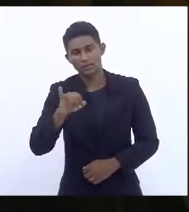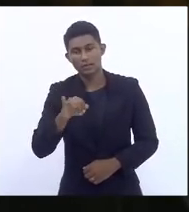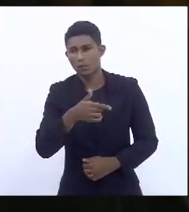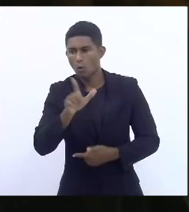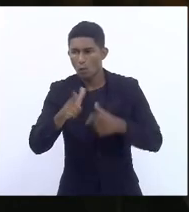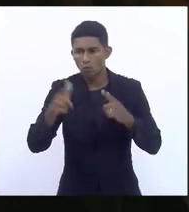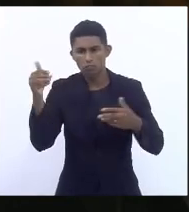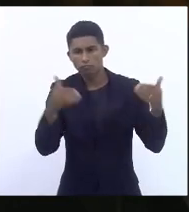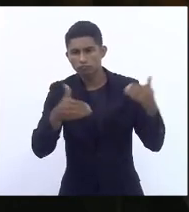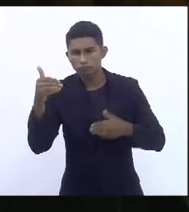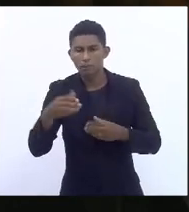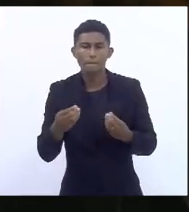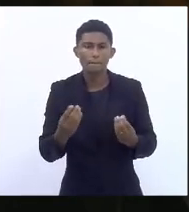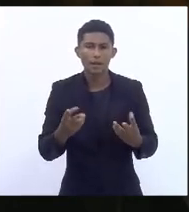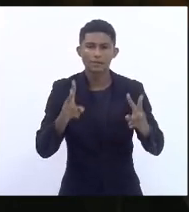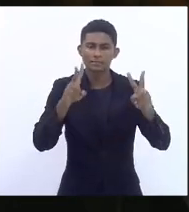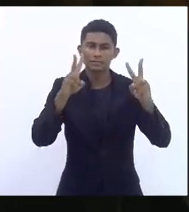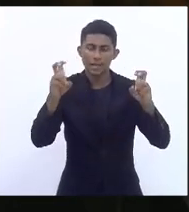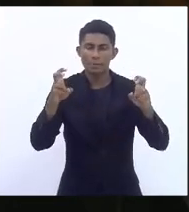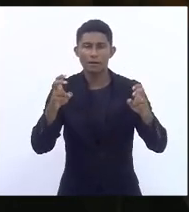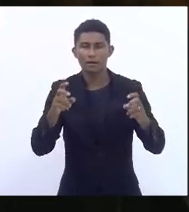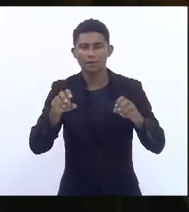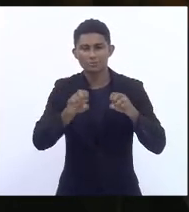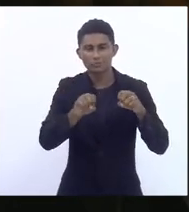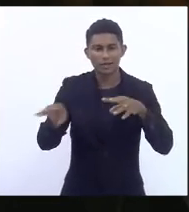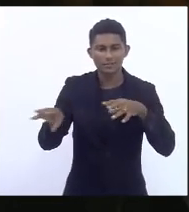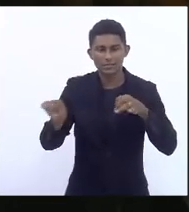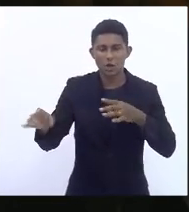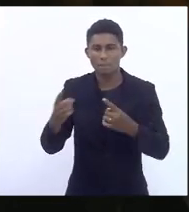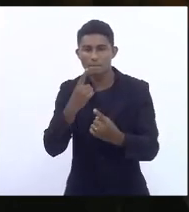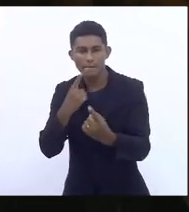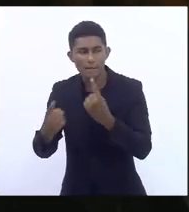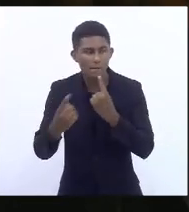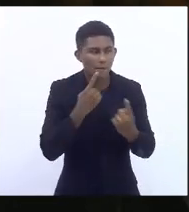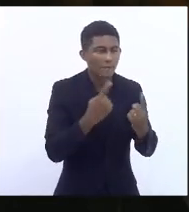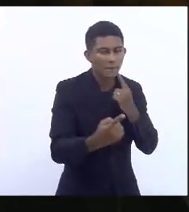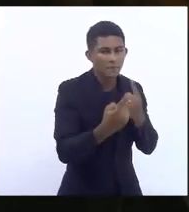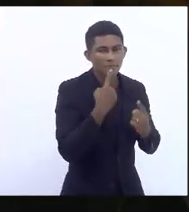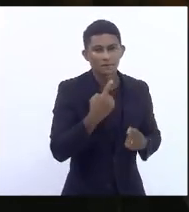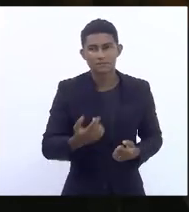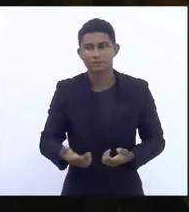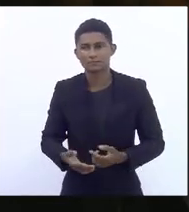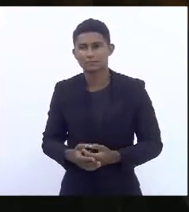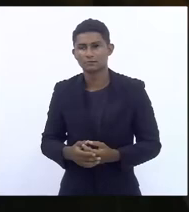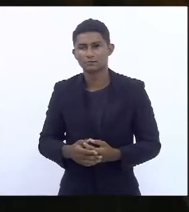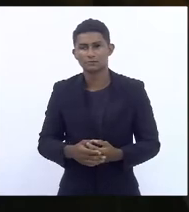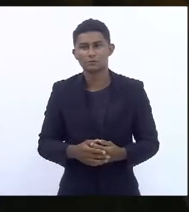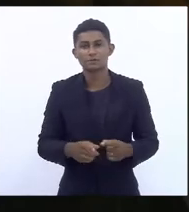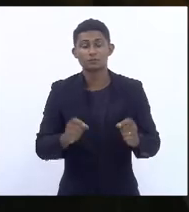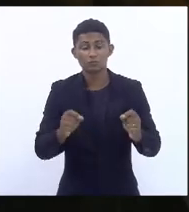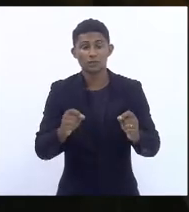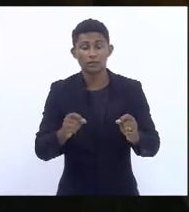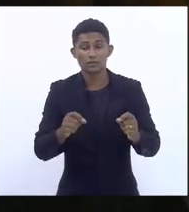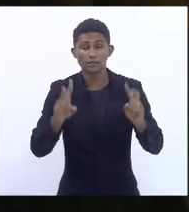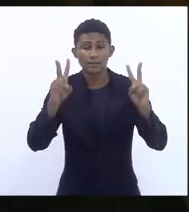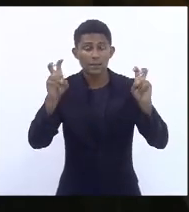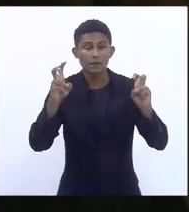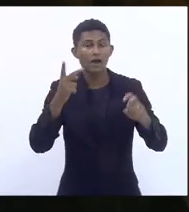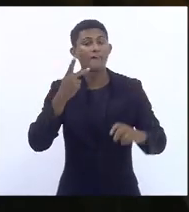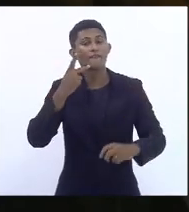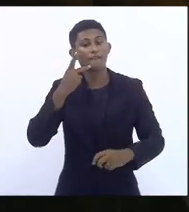tema da educação no contexto da campanha da fraternidade, a partir do lema Fala com Sabedoria,